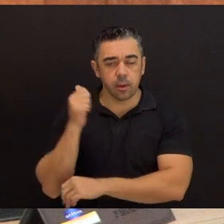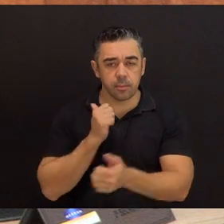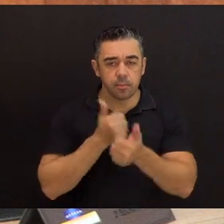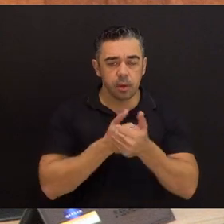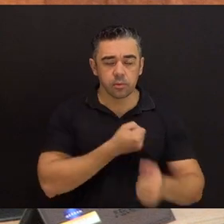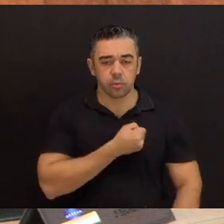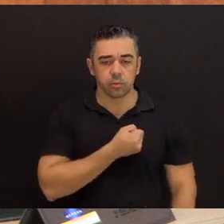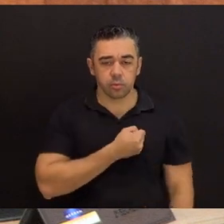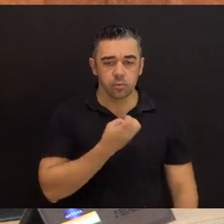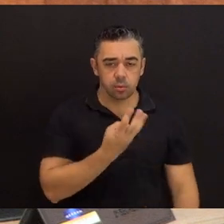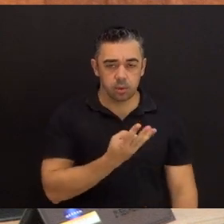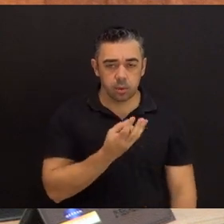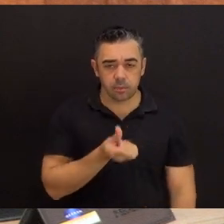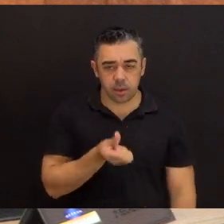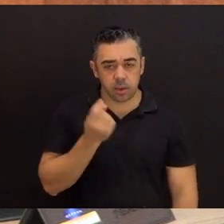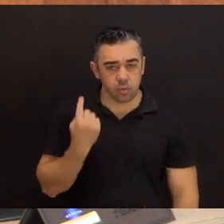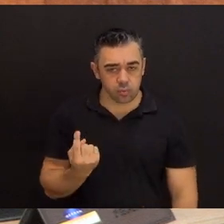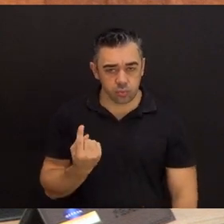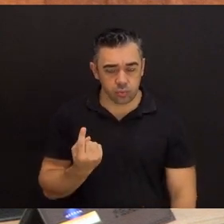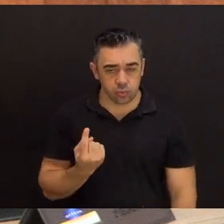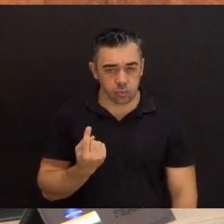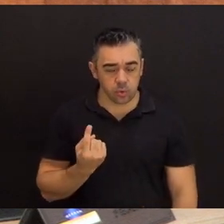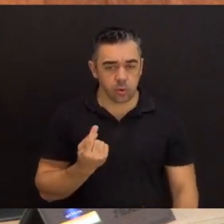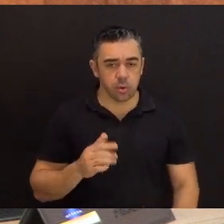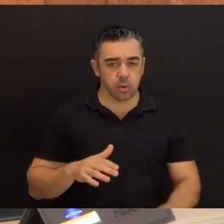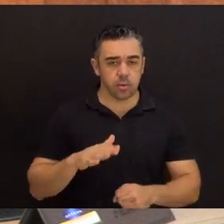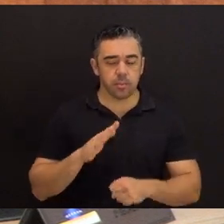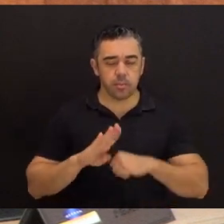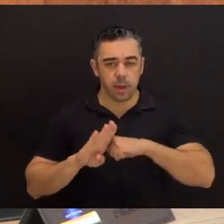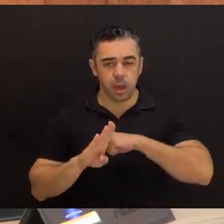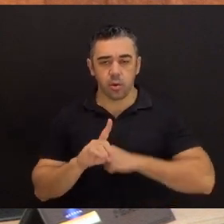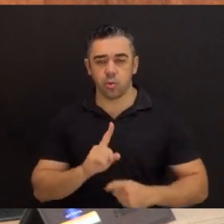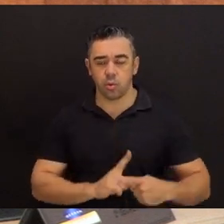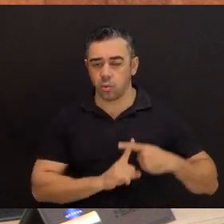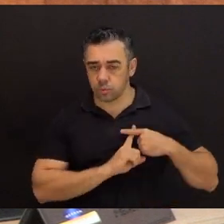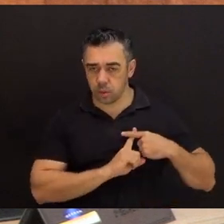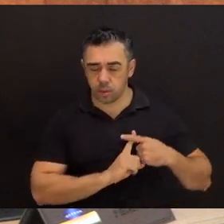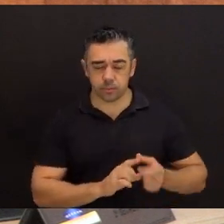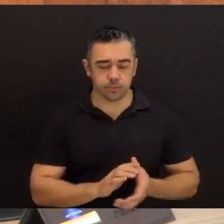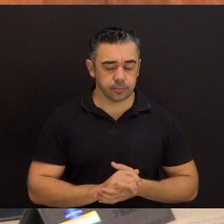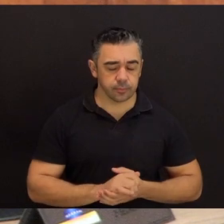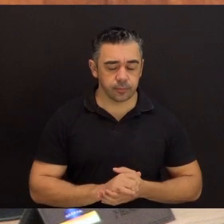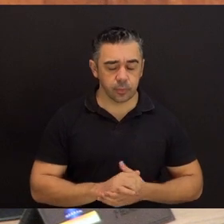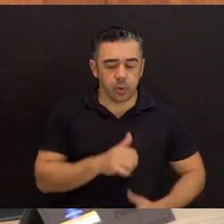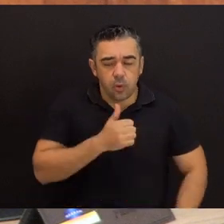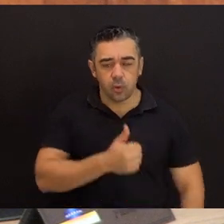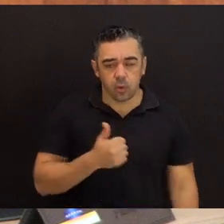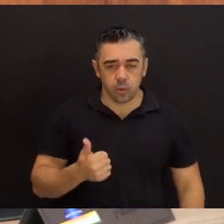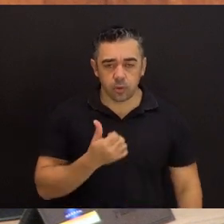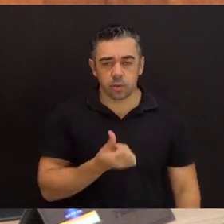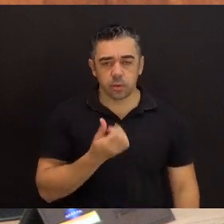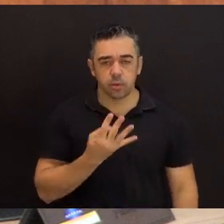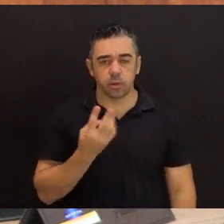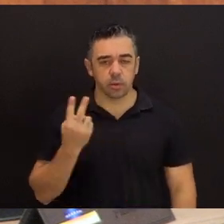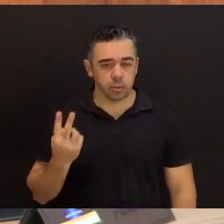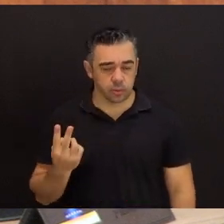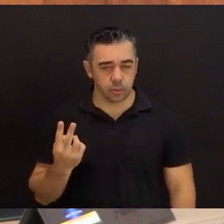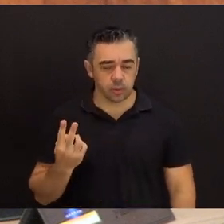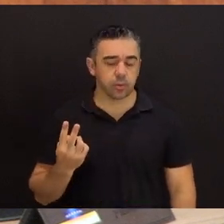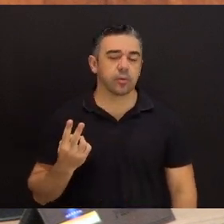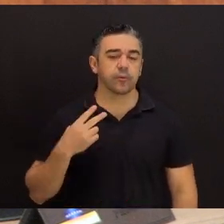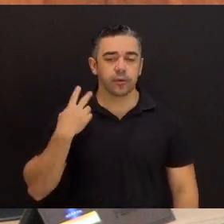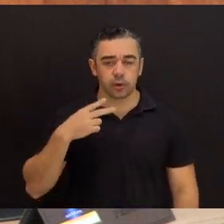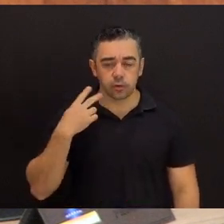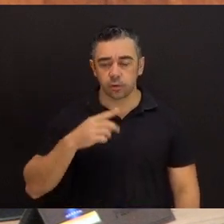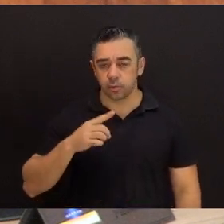361 Jardim Cruzeiro indicação de número 11 642 do vereador